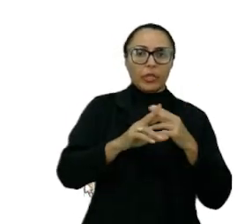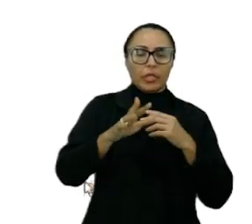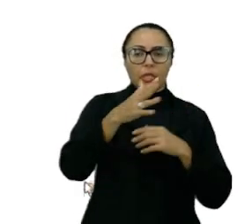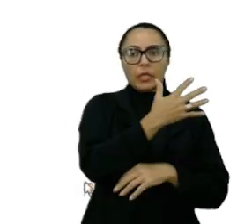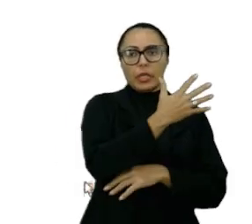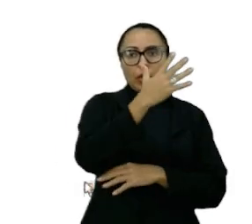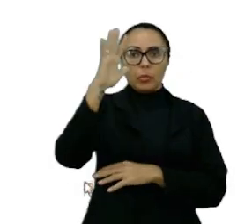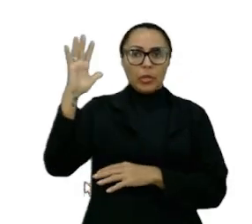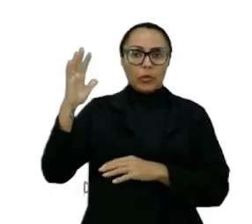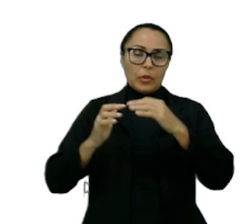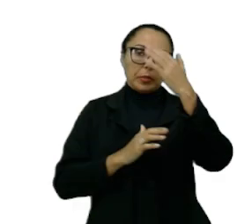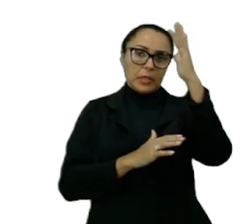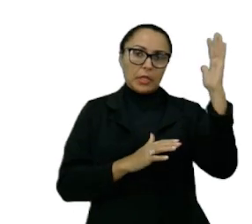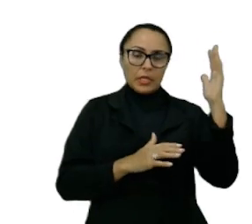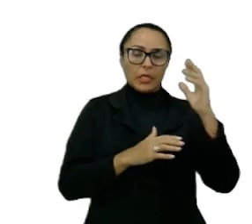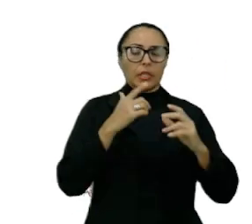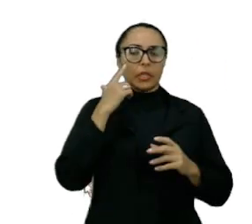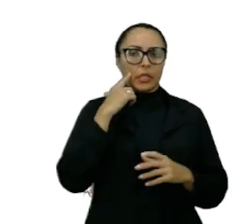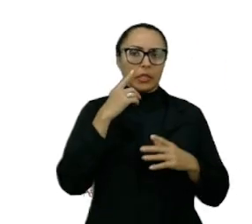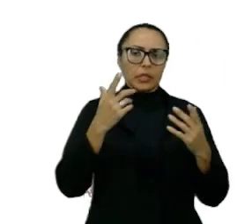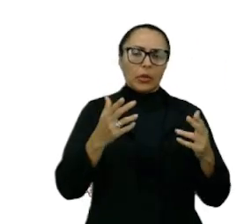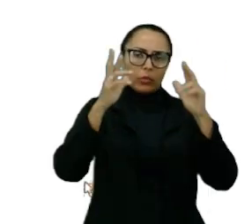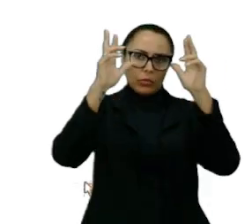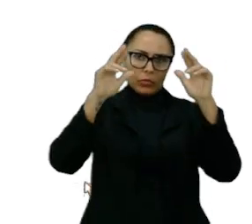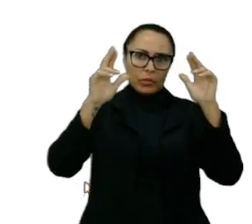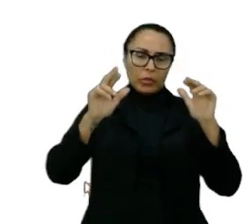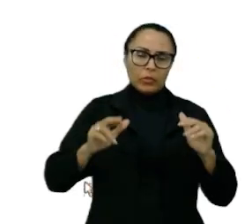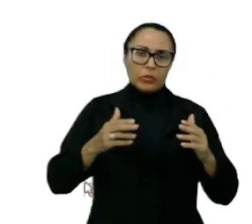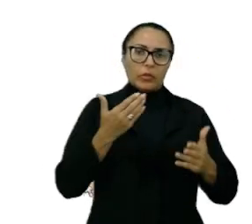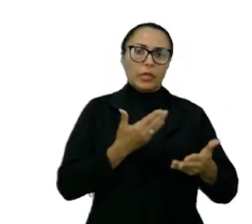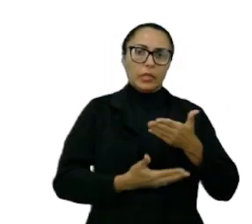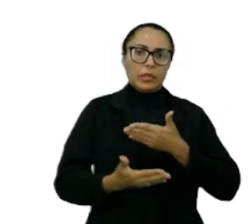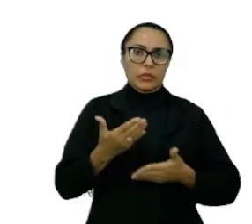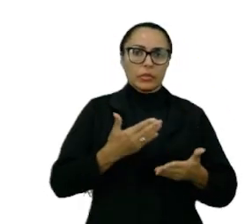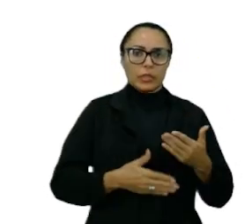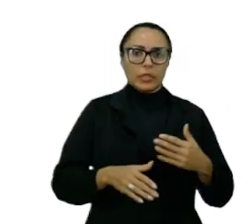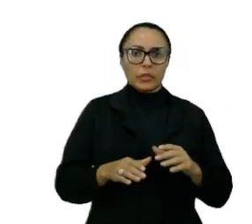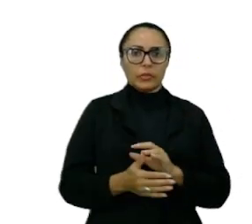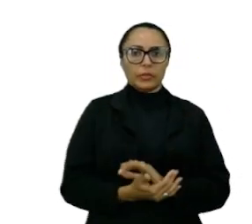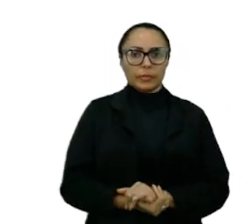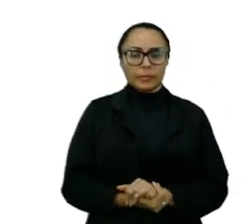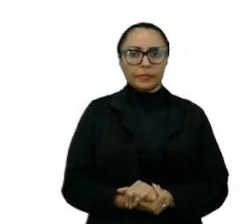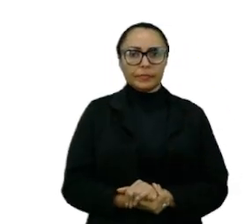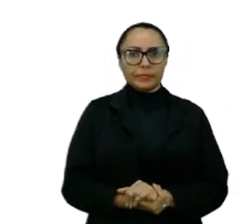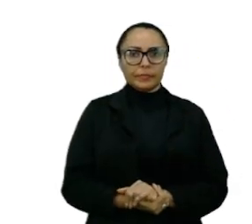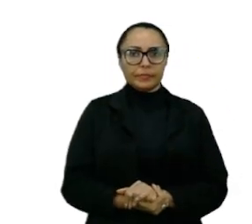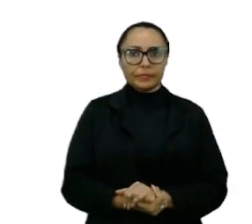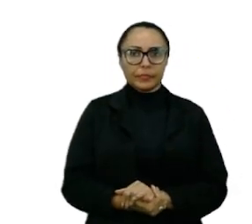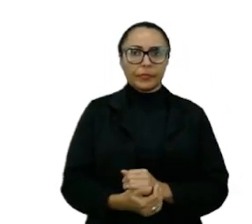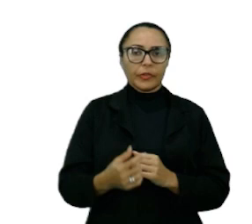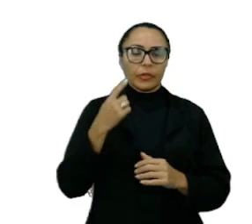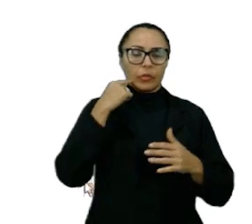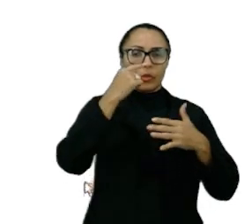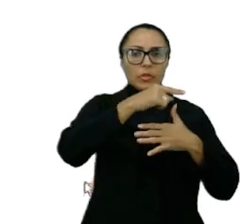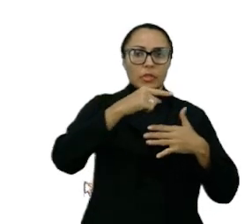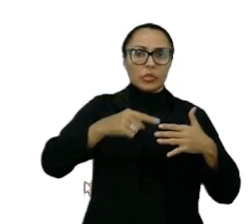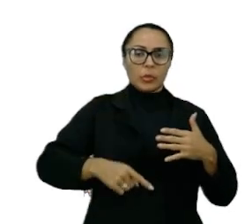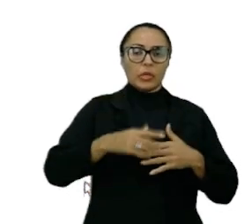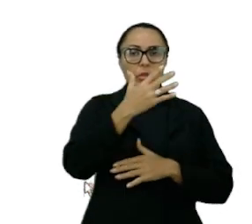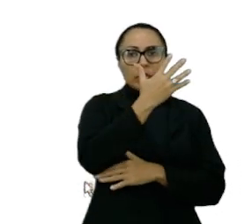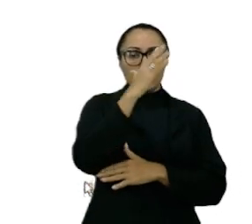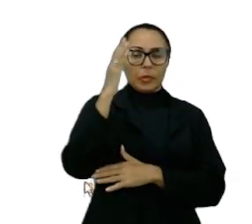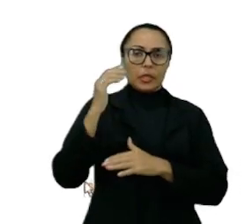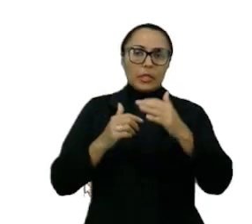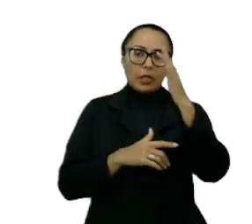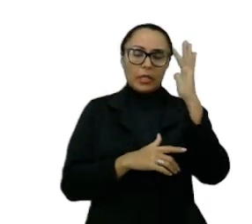ambiente. Então, o conteúdo relacionado a essa ISO são os aspectos ambientais de